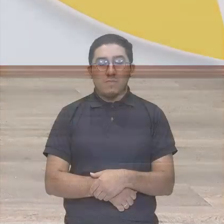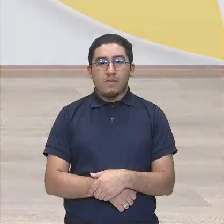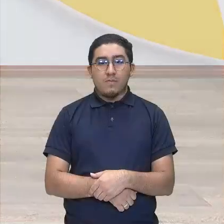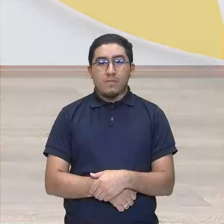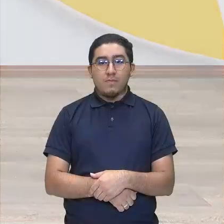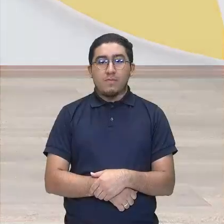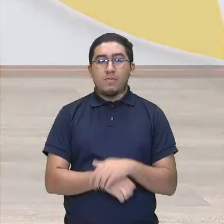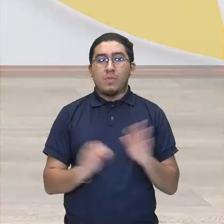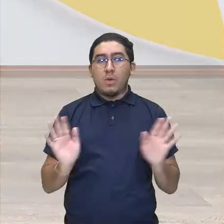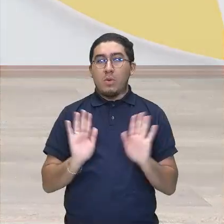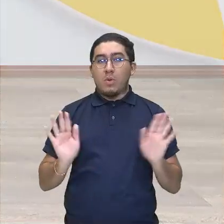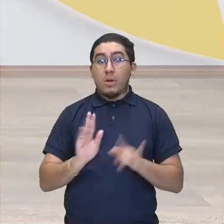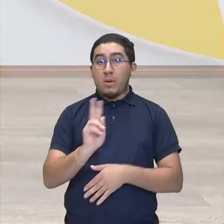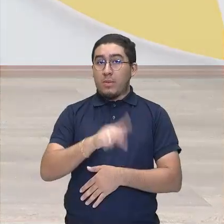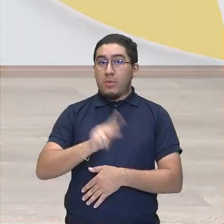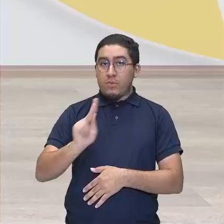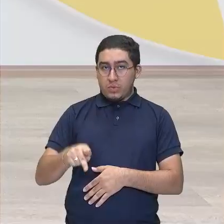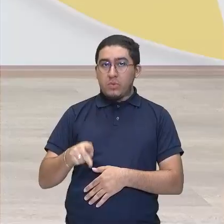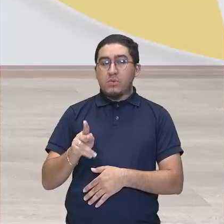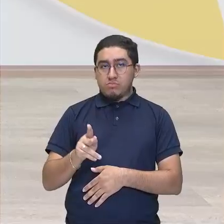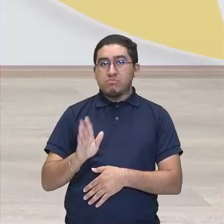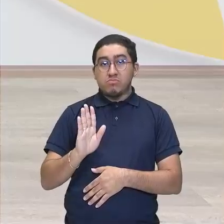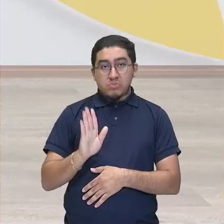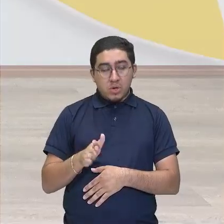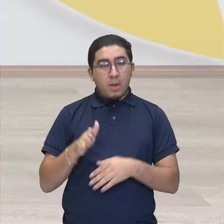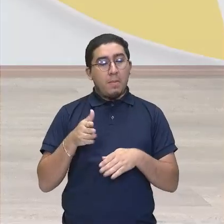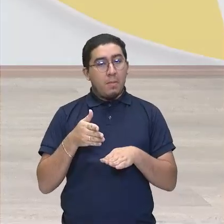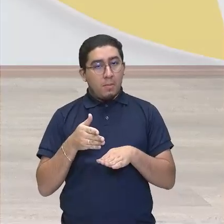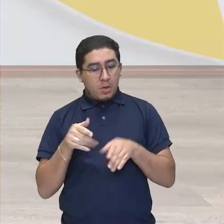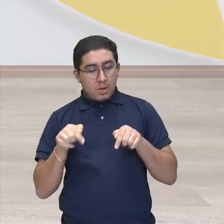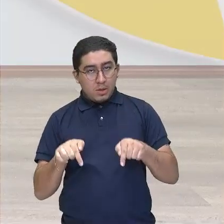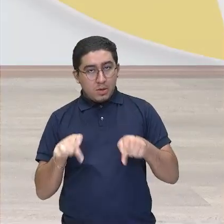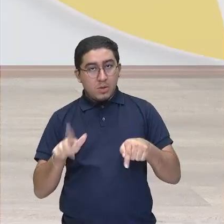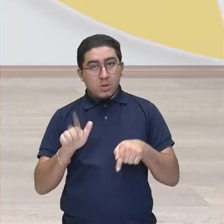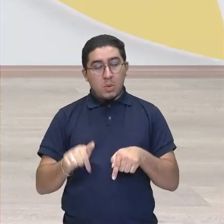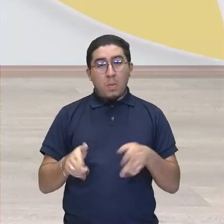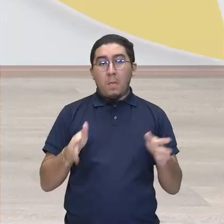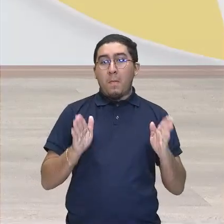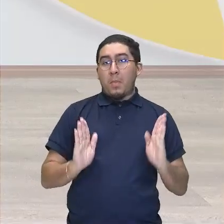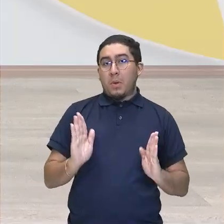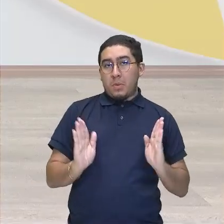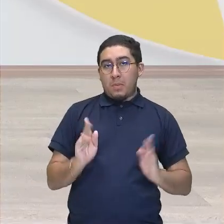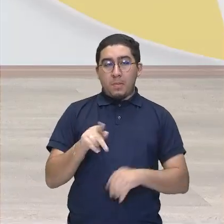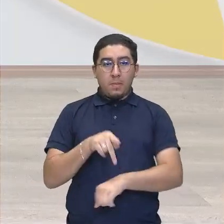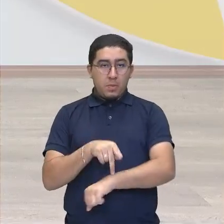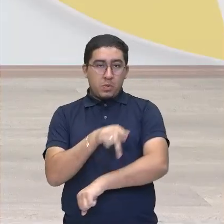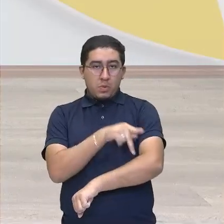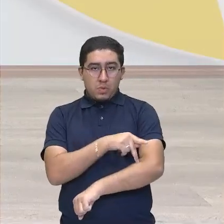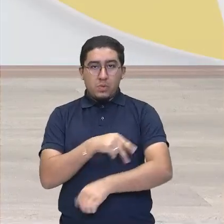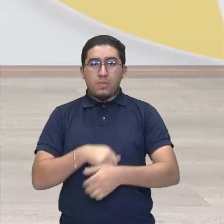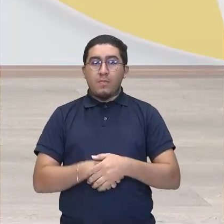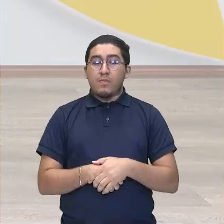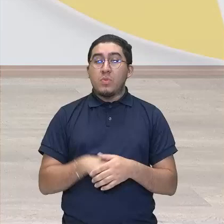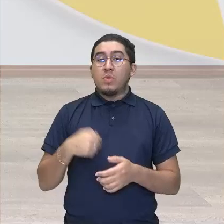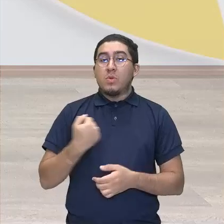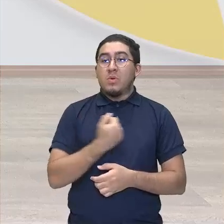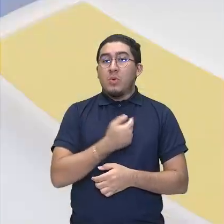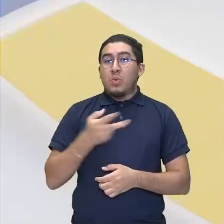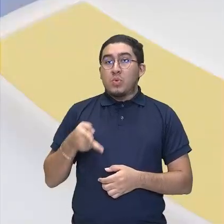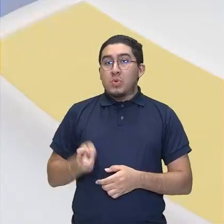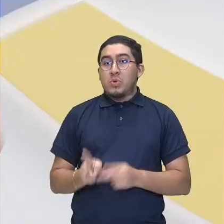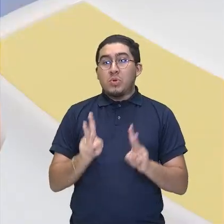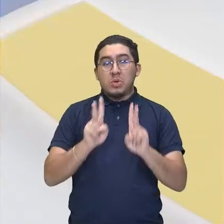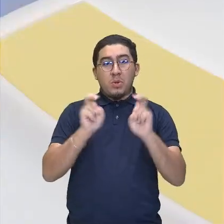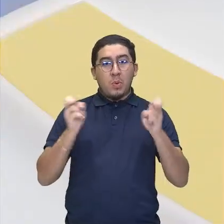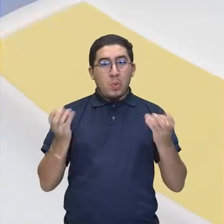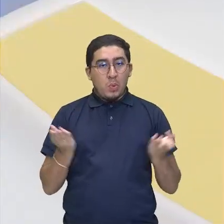Olá, professores que estão acompanhando a jornada pedagógica, né? Nós vamos dar continuidade ao tema de hoje, né? Eu